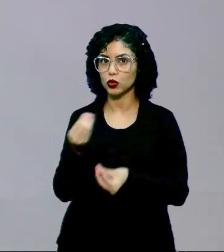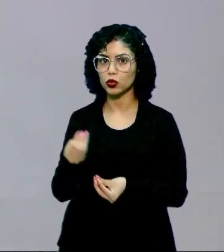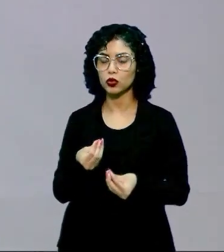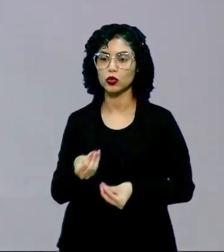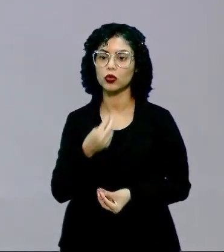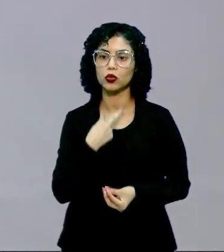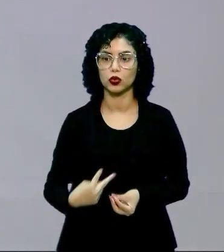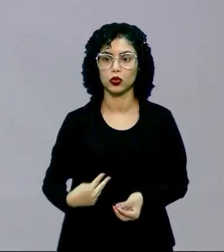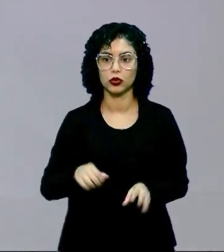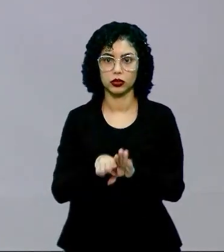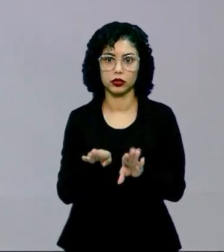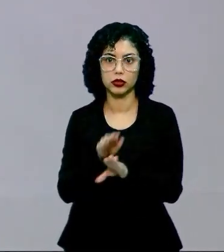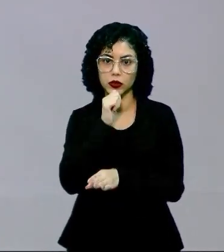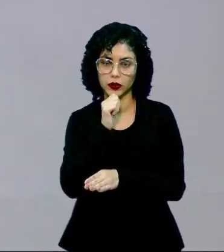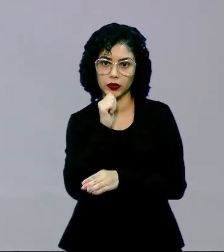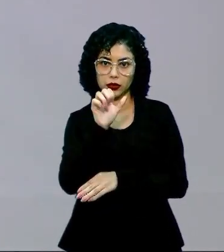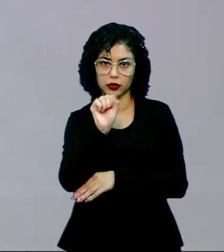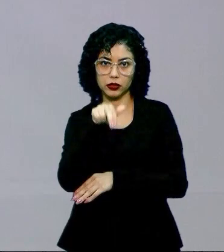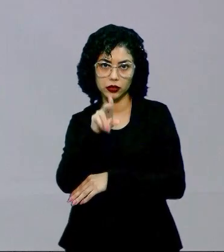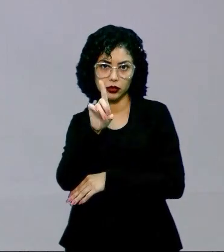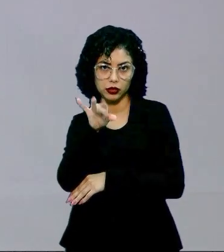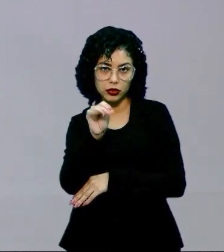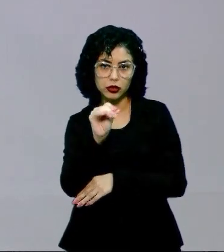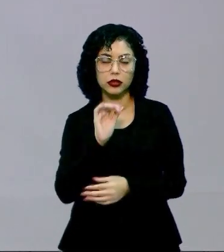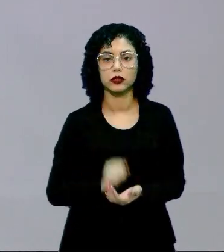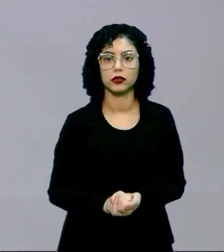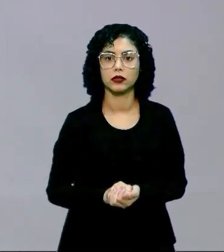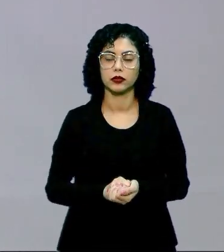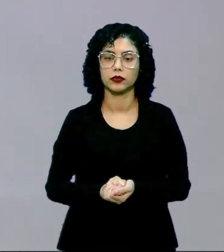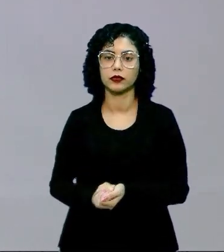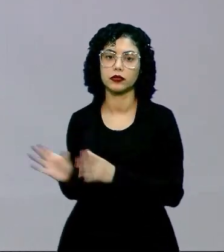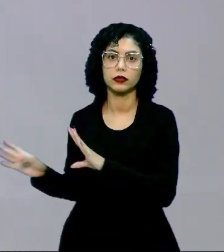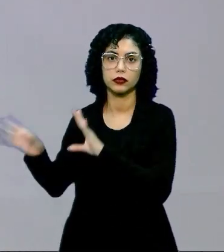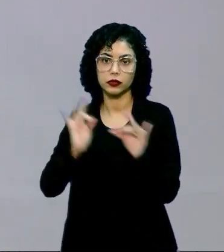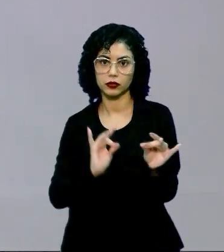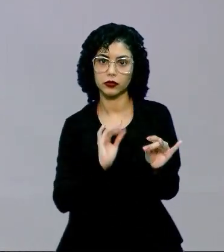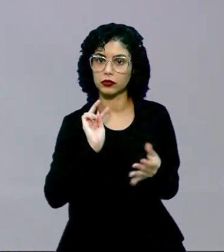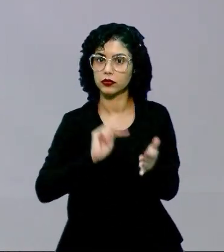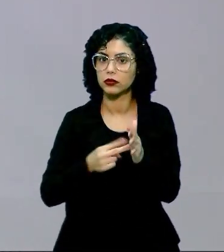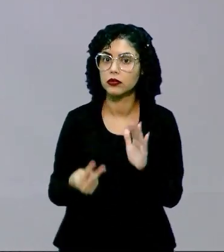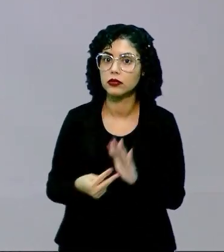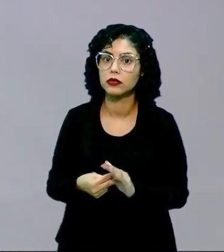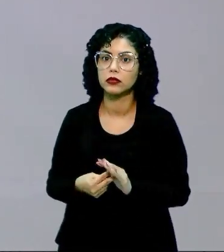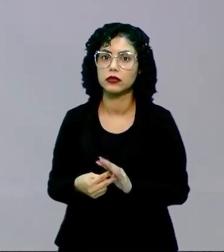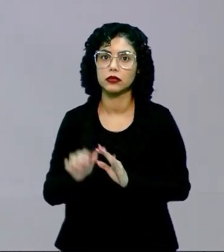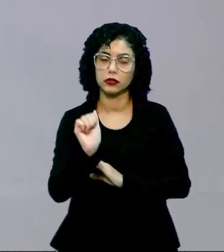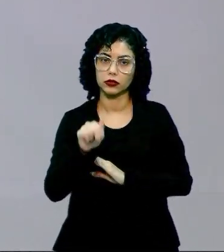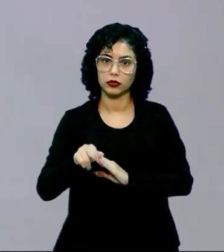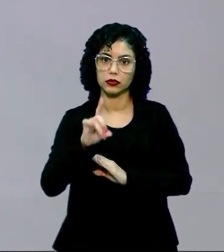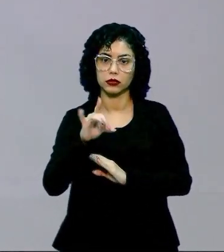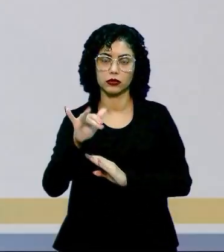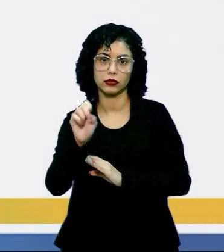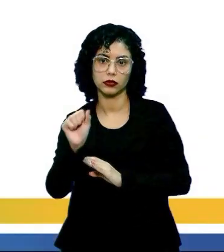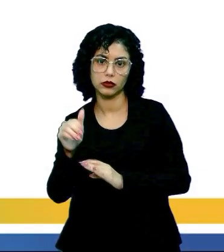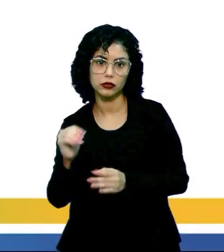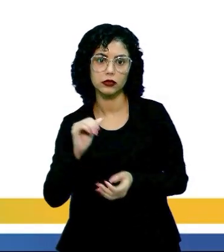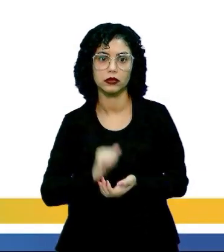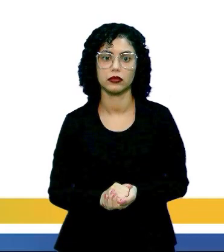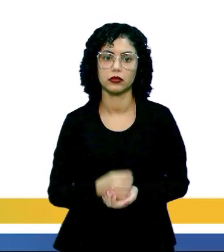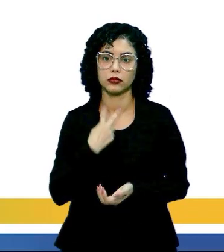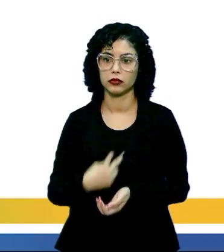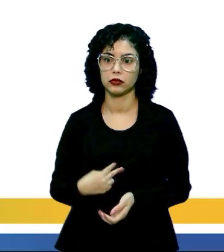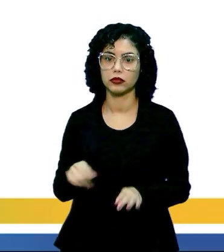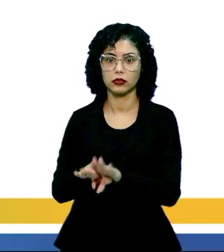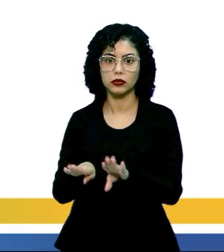para vocês uma curiosidade. A palavra Senado, né, ela vem do latim, ela significa anciãos, né? Então, o Senado